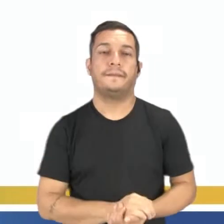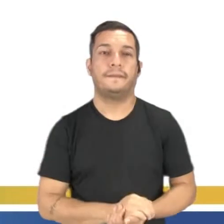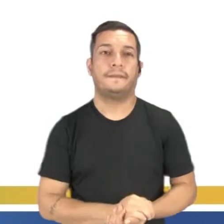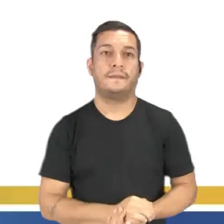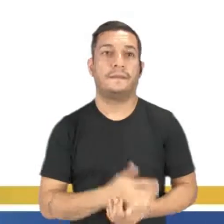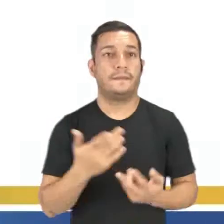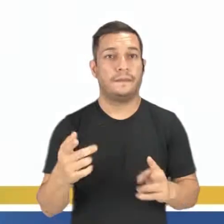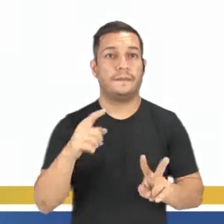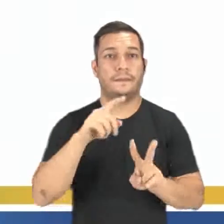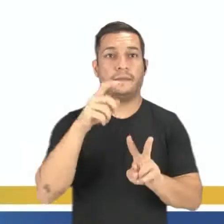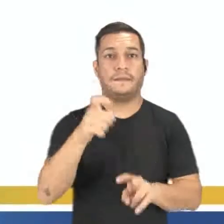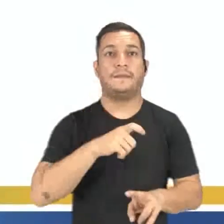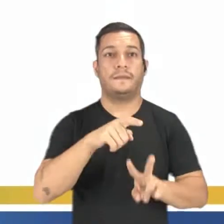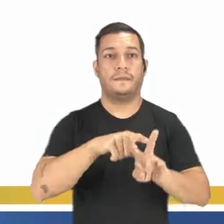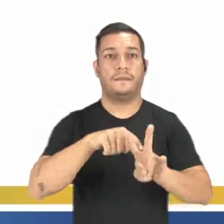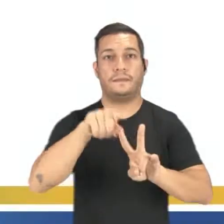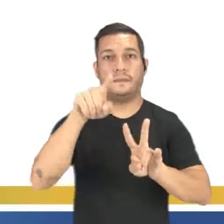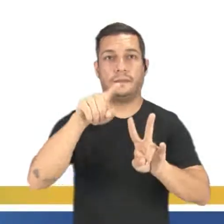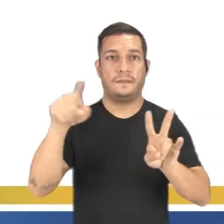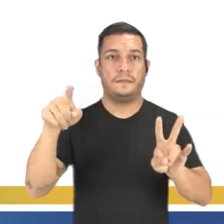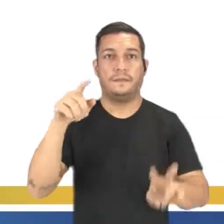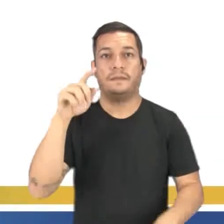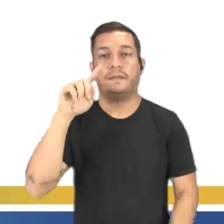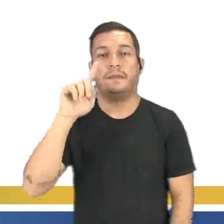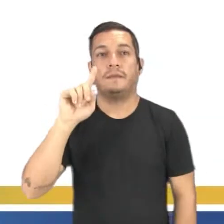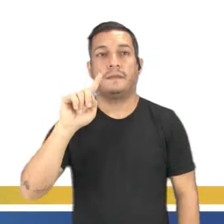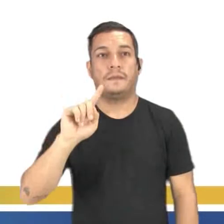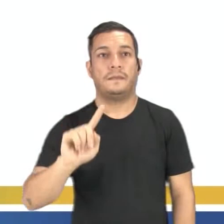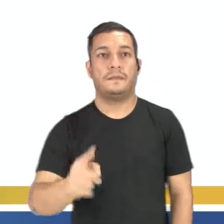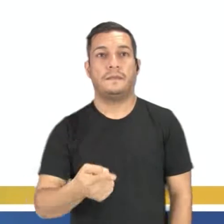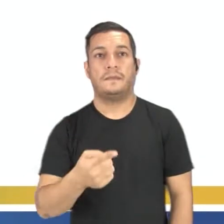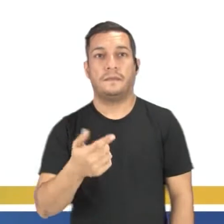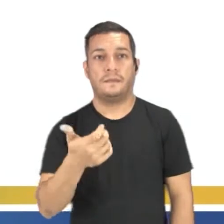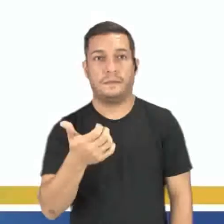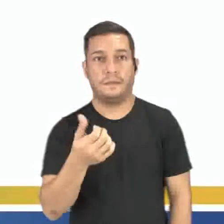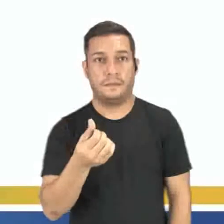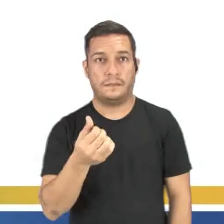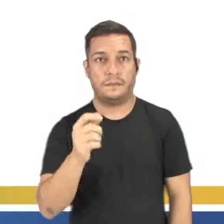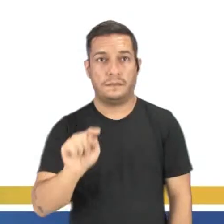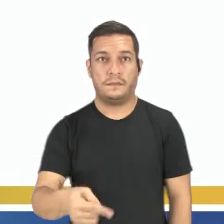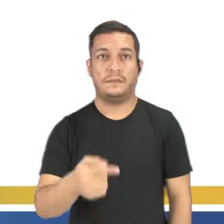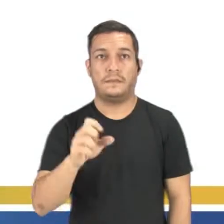16.875. Logo, x será igual à raiz quadrada desse valor,